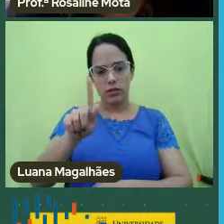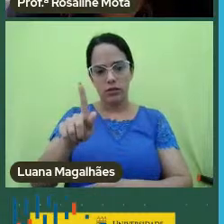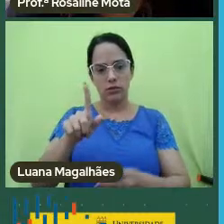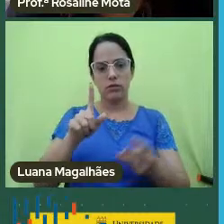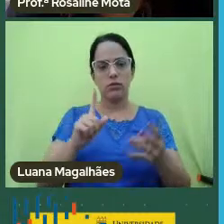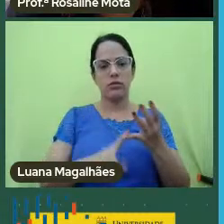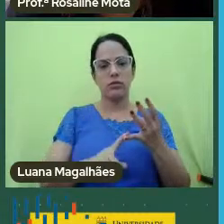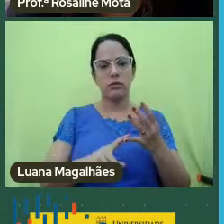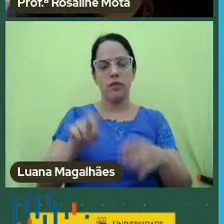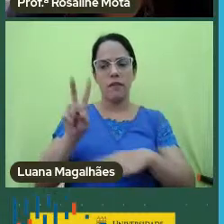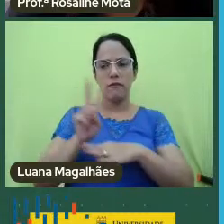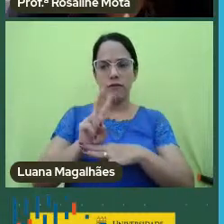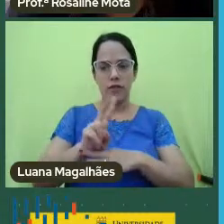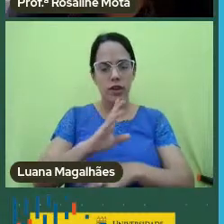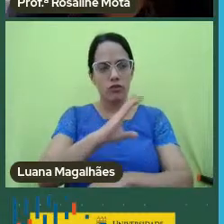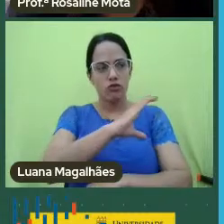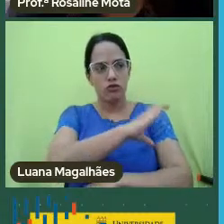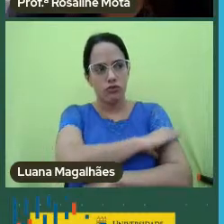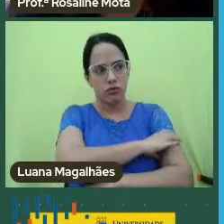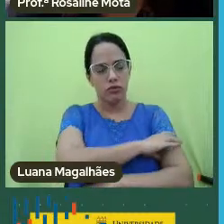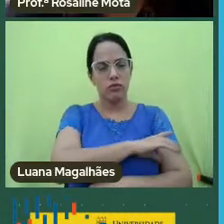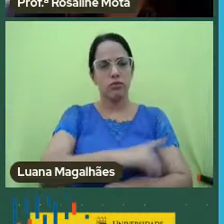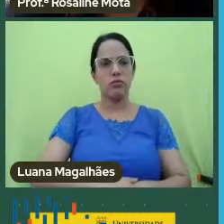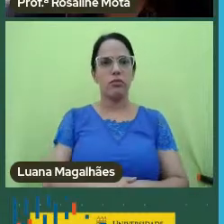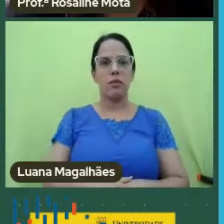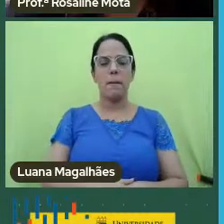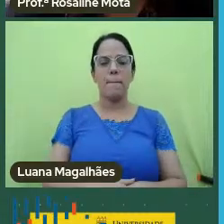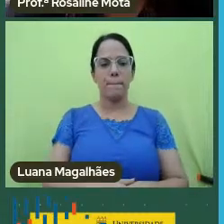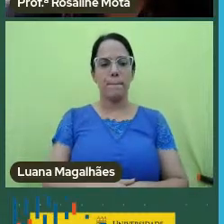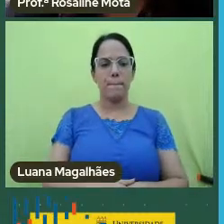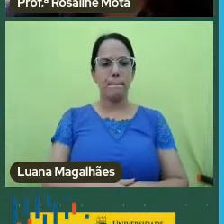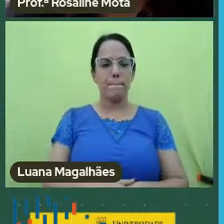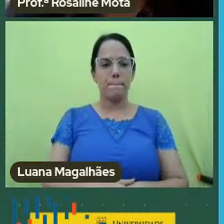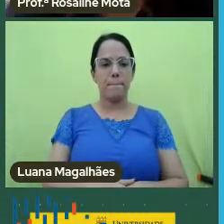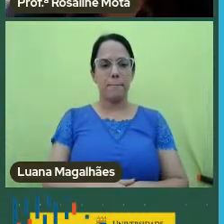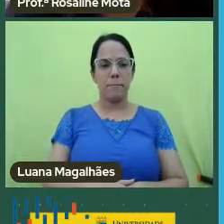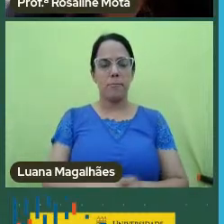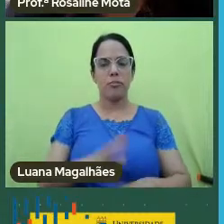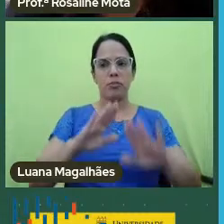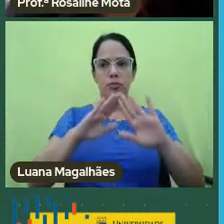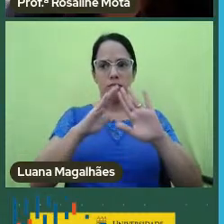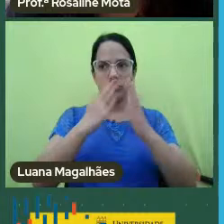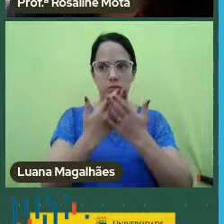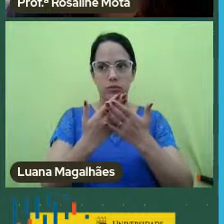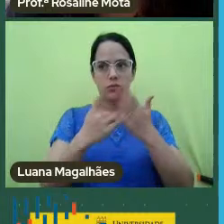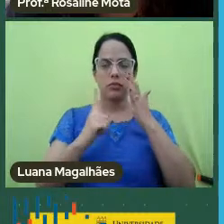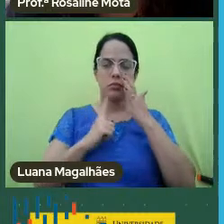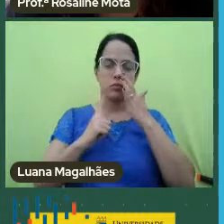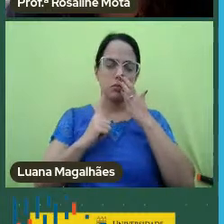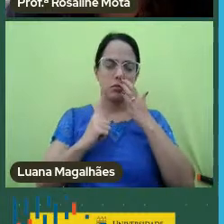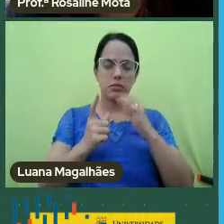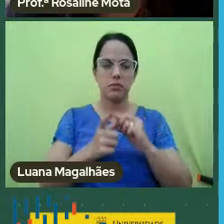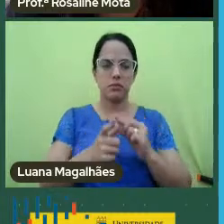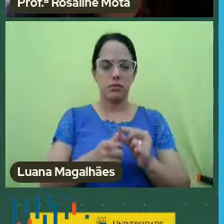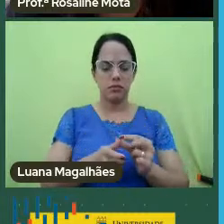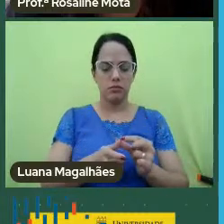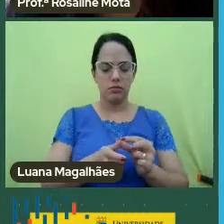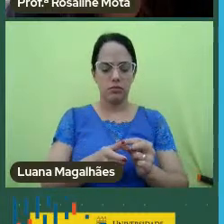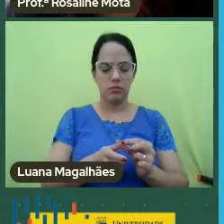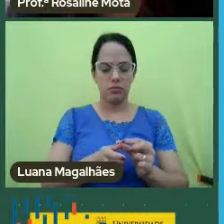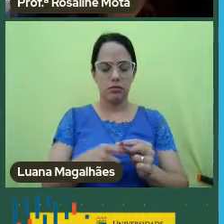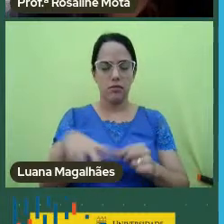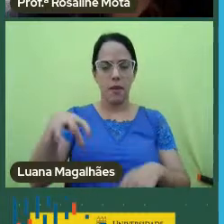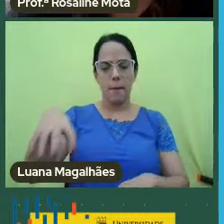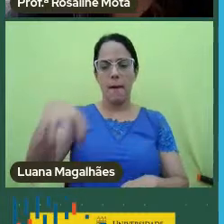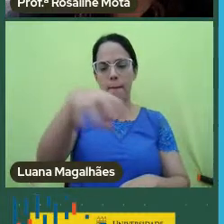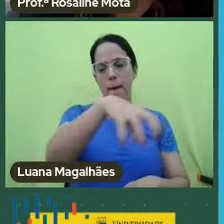de vigilância e segurança, a gente tem escola, a gente tem setor de compras,